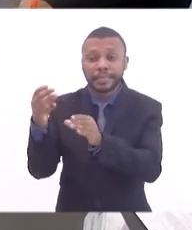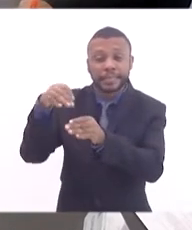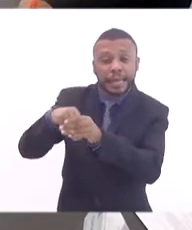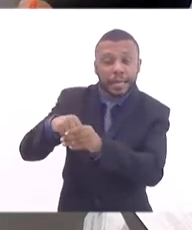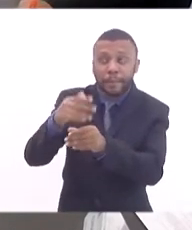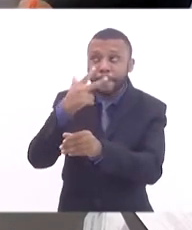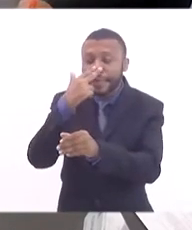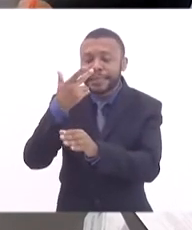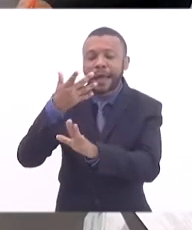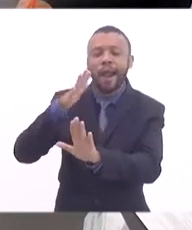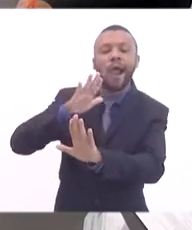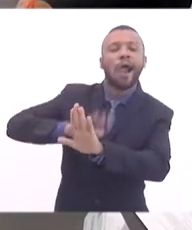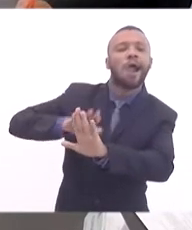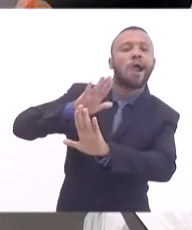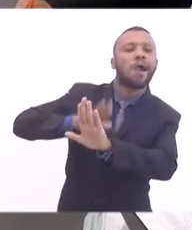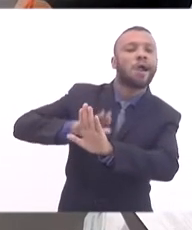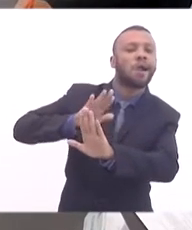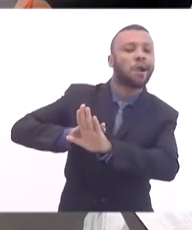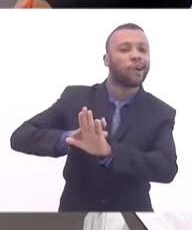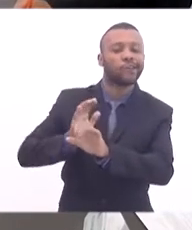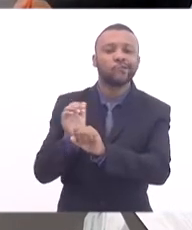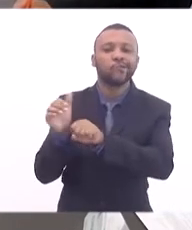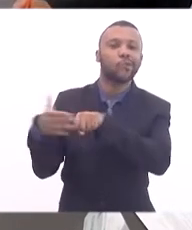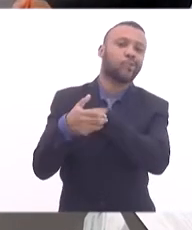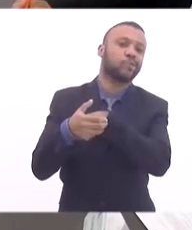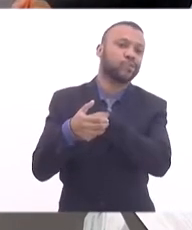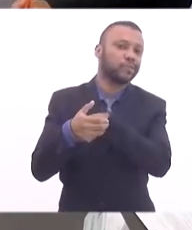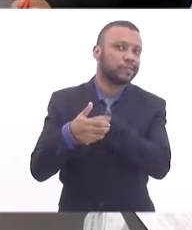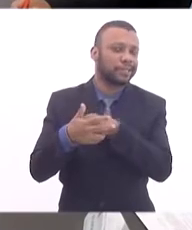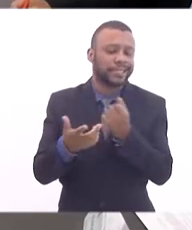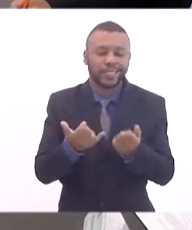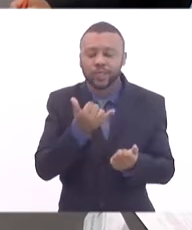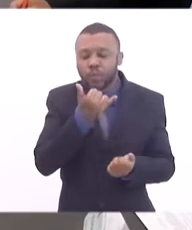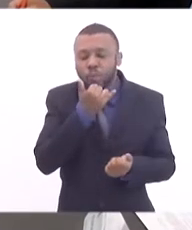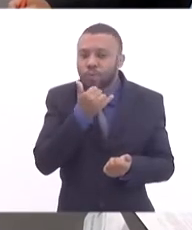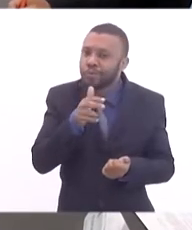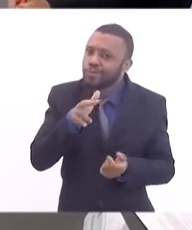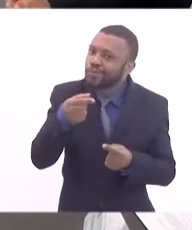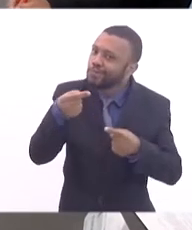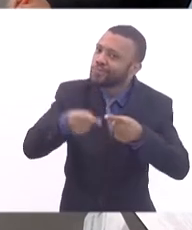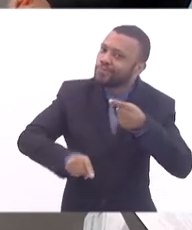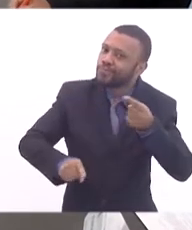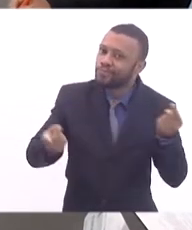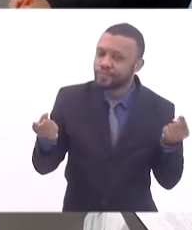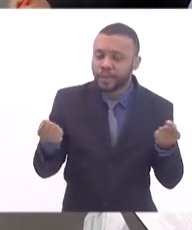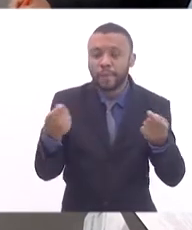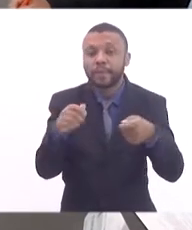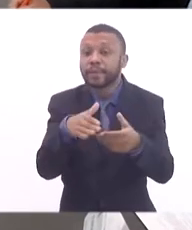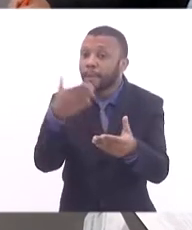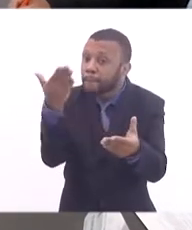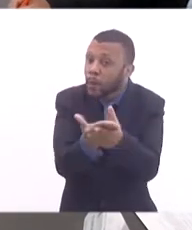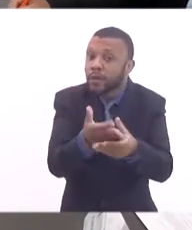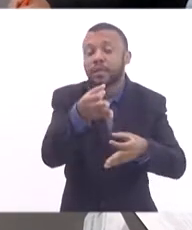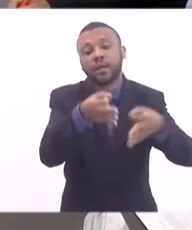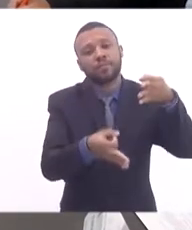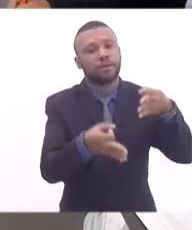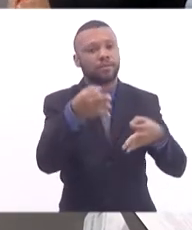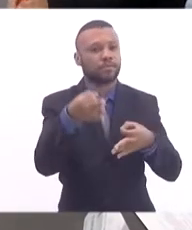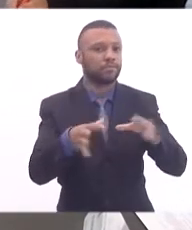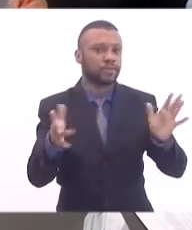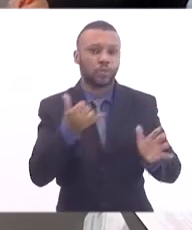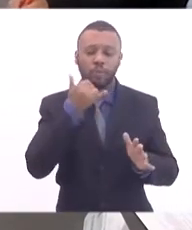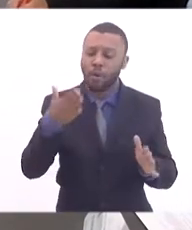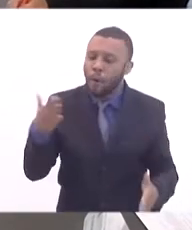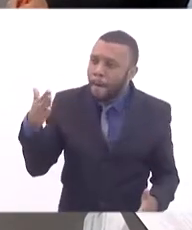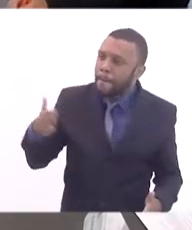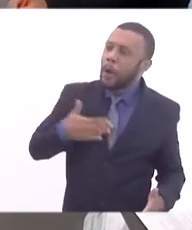escondida se tipo você tem que eu não existe boa eu eu me